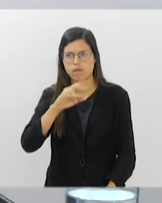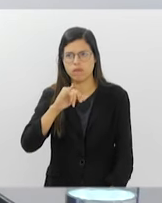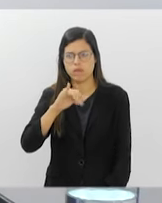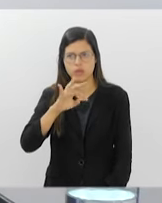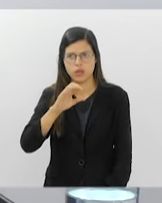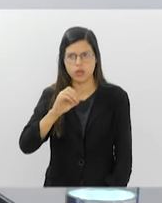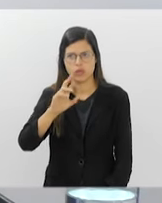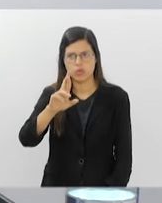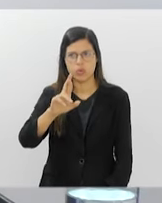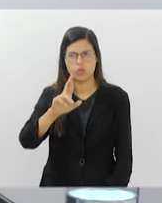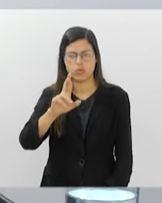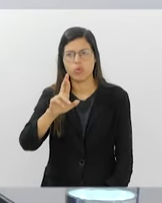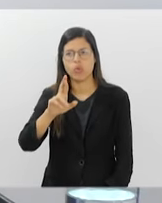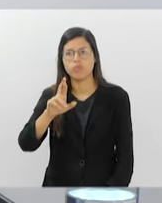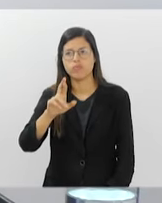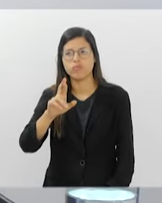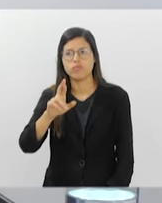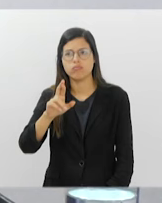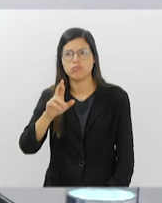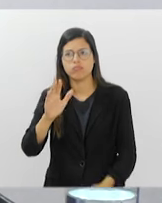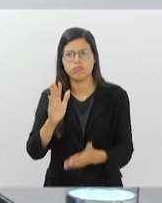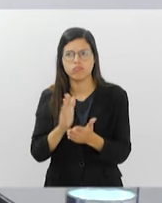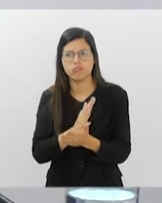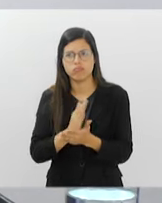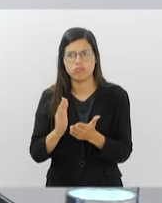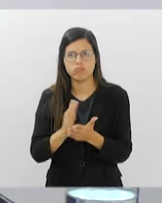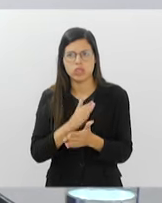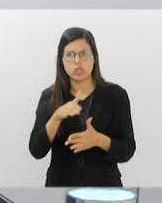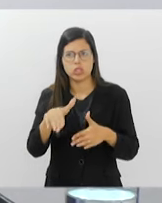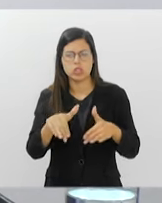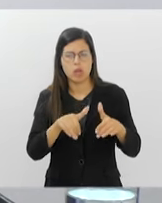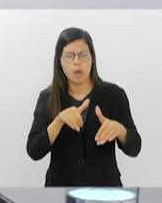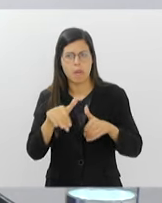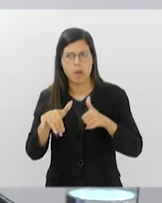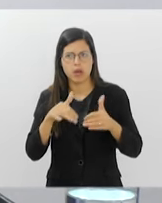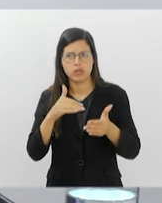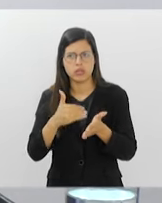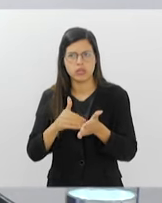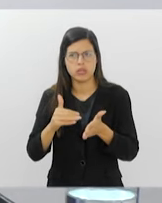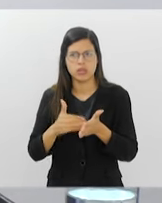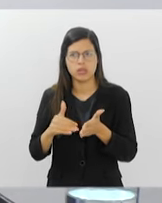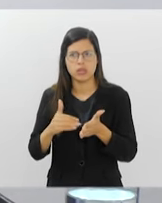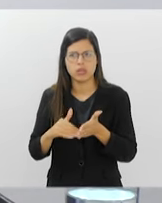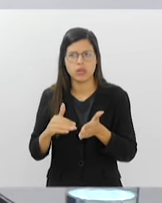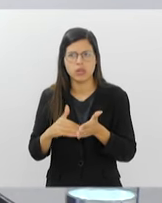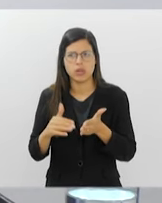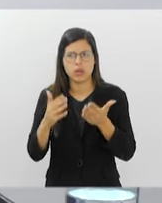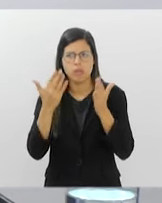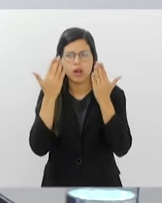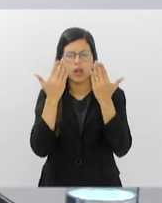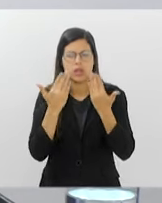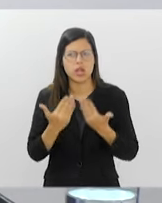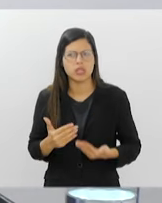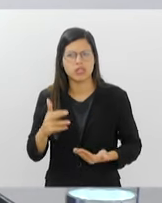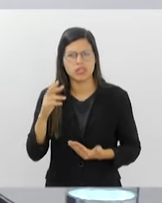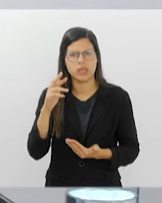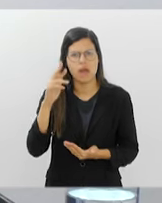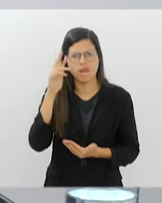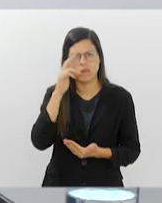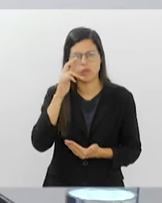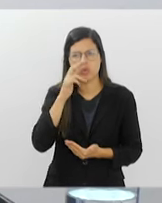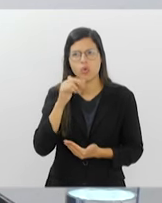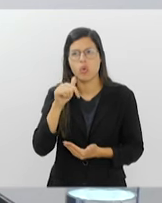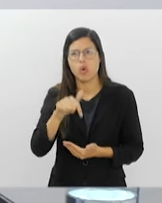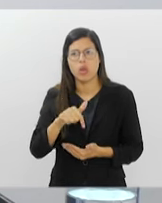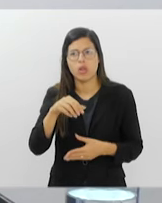travancas estabelecendo alguns critérios chamando esse secretarias para uma tal verificação vistoria ou